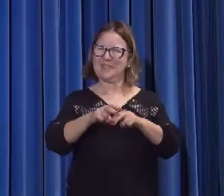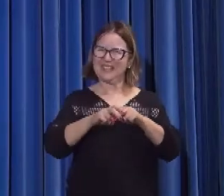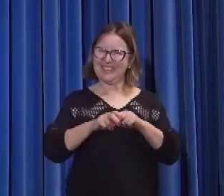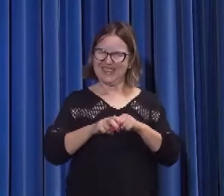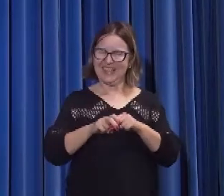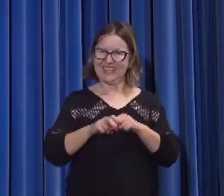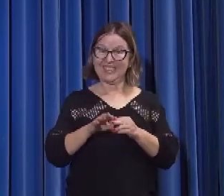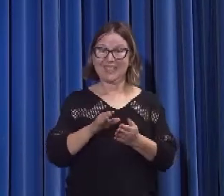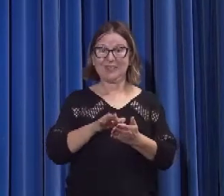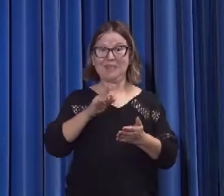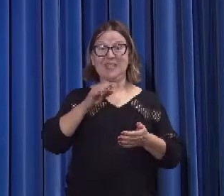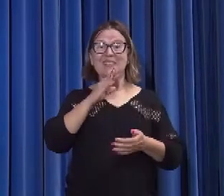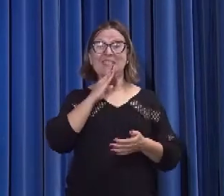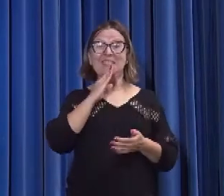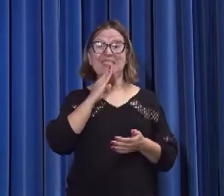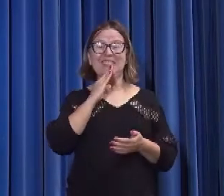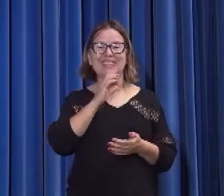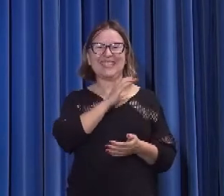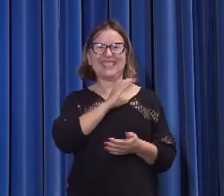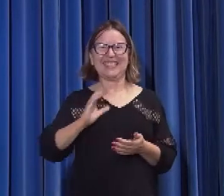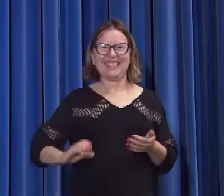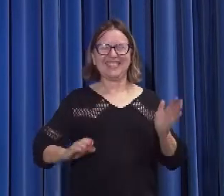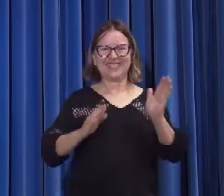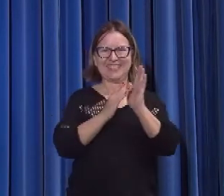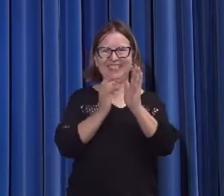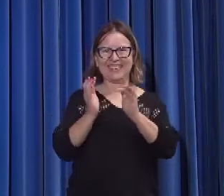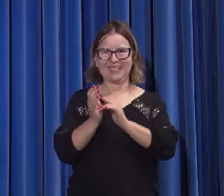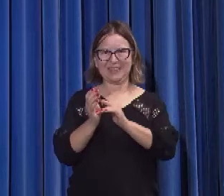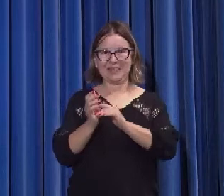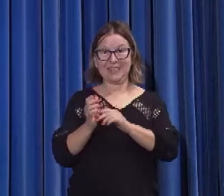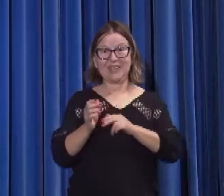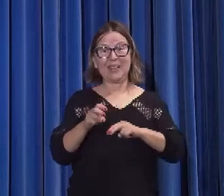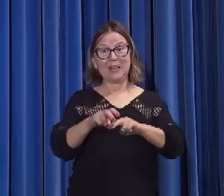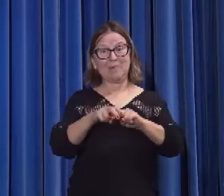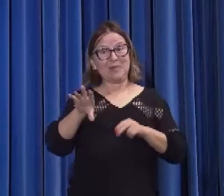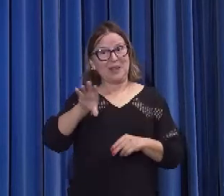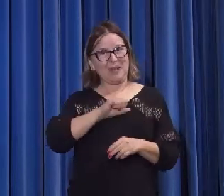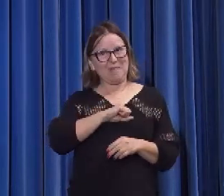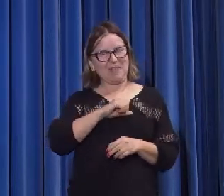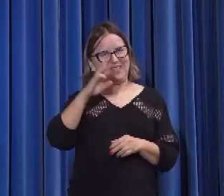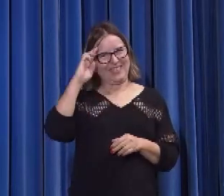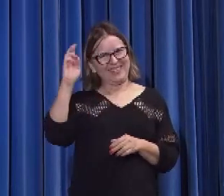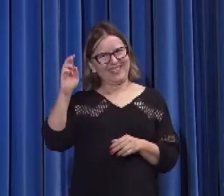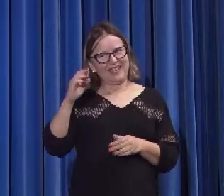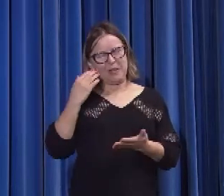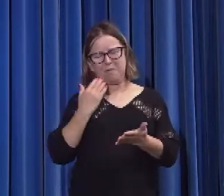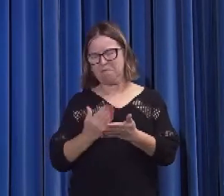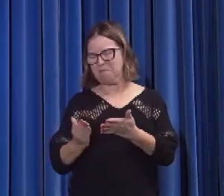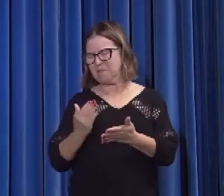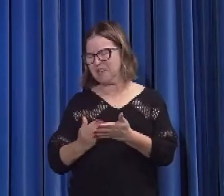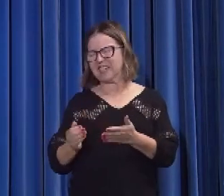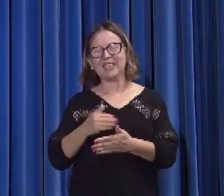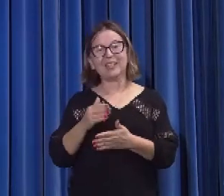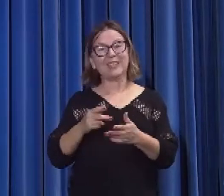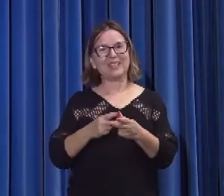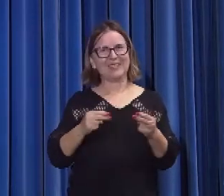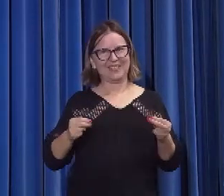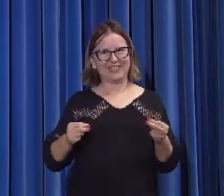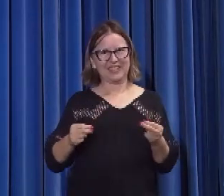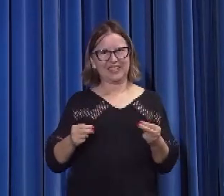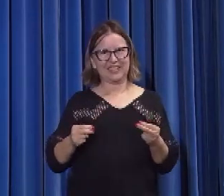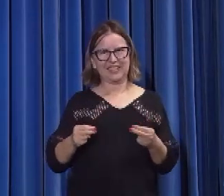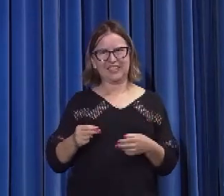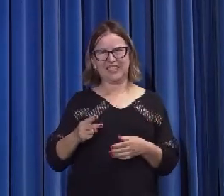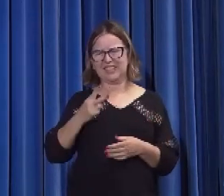meu Senhor, por amor do qual perdi todas as coisas e as considero como refúgio para ganhar